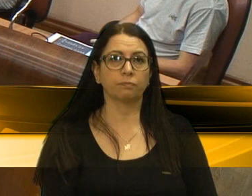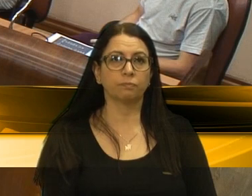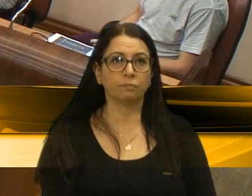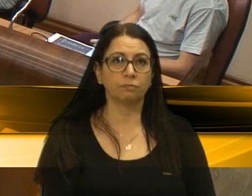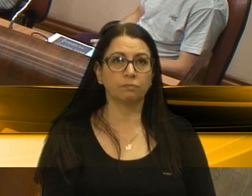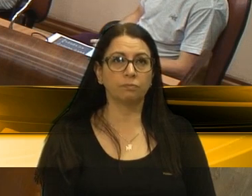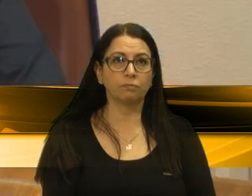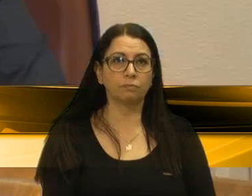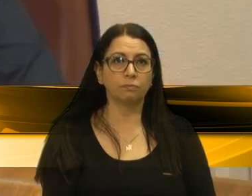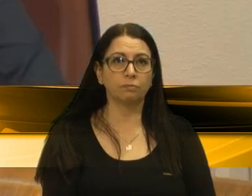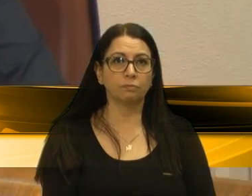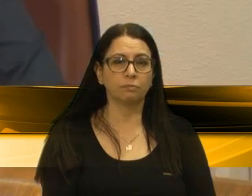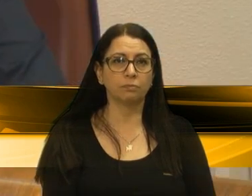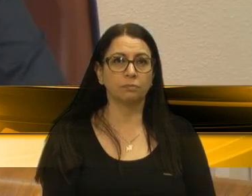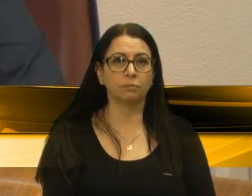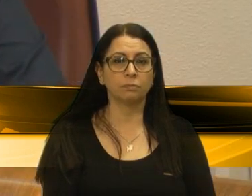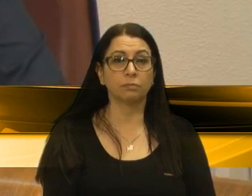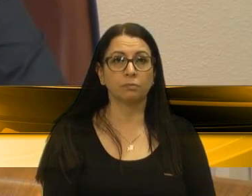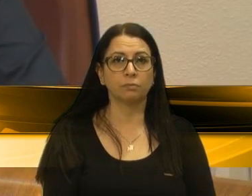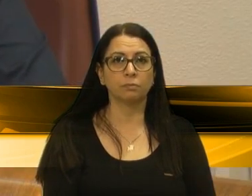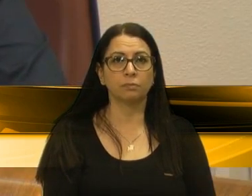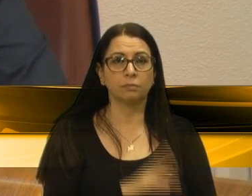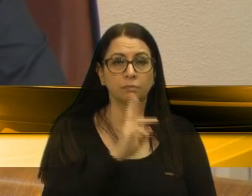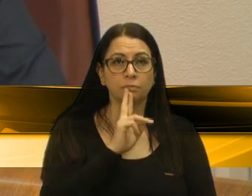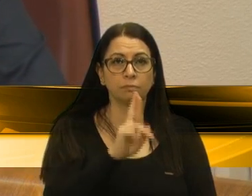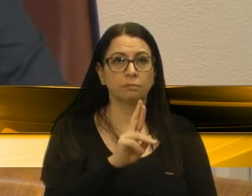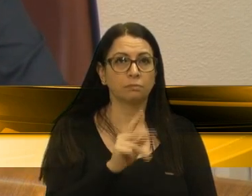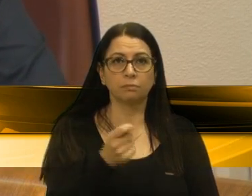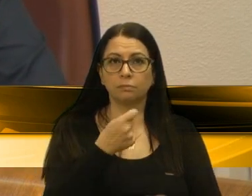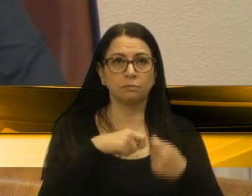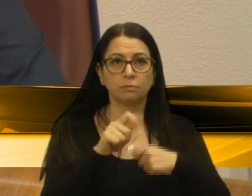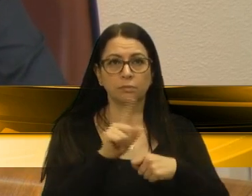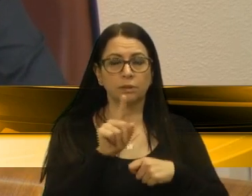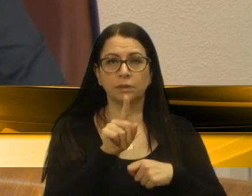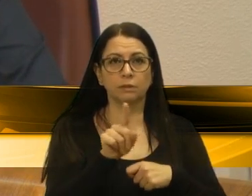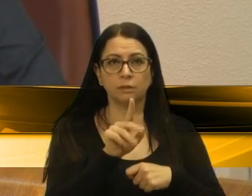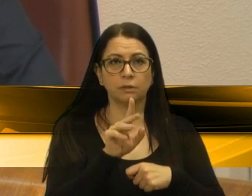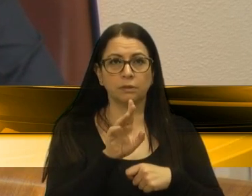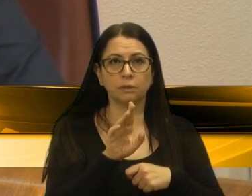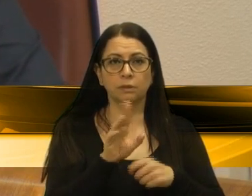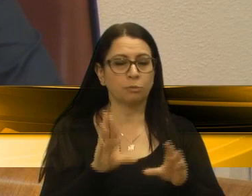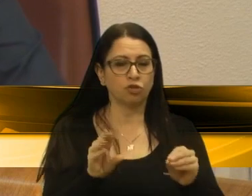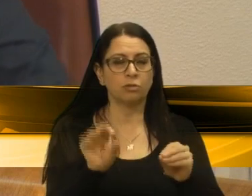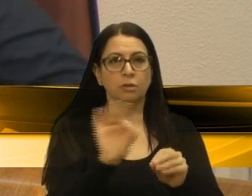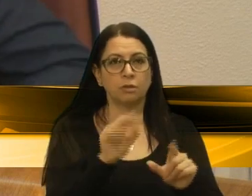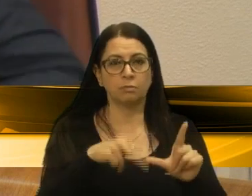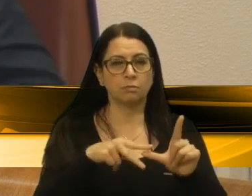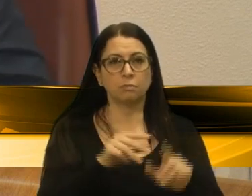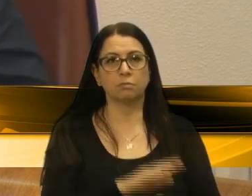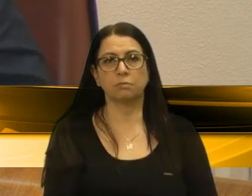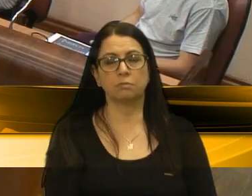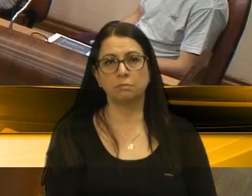Então, lhe respondendo, obrigado, agradeço. Lhe respondendo, a nossa administração não mexerá em nenhuma gratuidade.